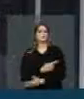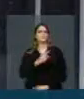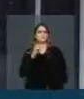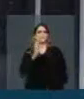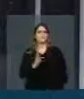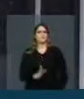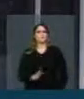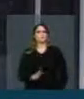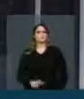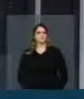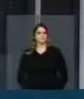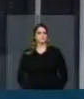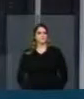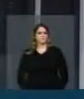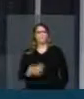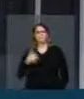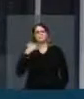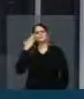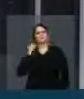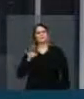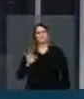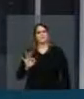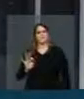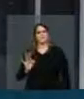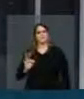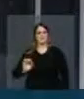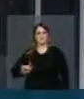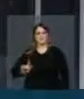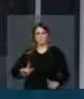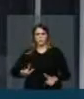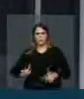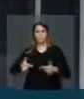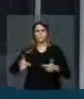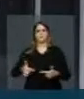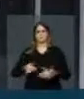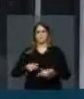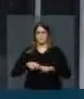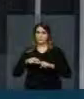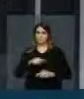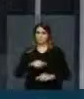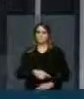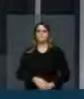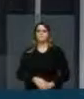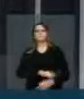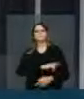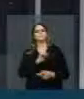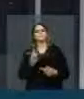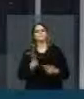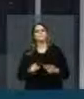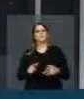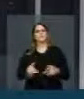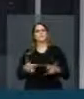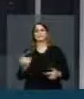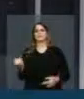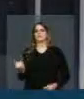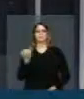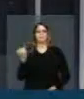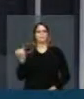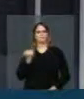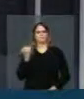Brasil? Eu sei que a FETAC está se levantando para isso. E tem uma outra luta muito importante.